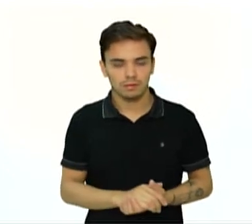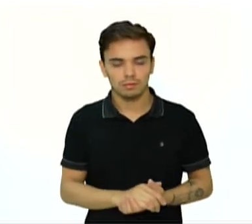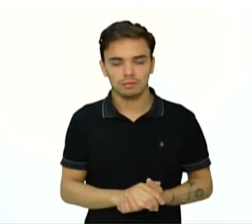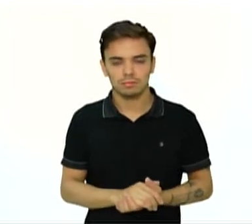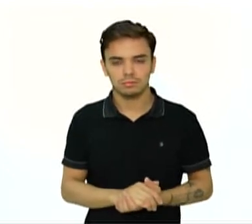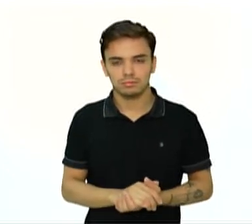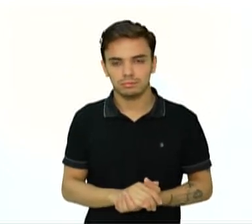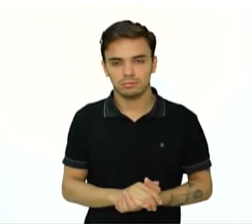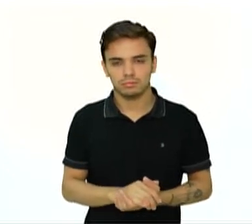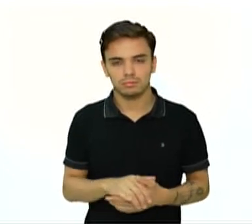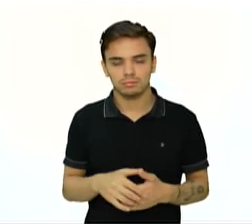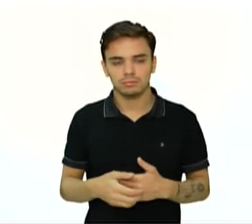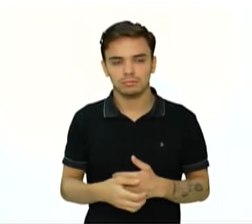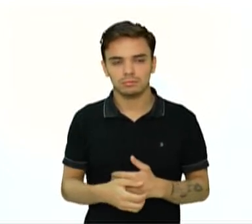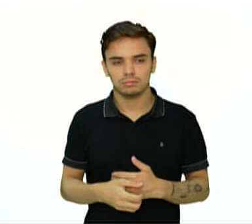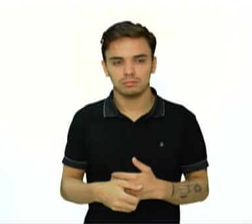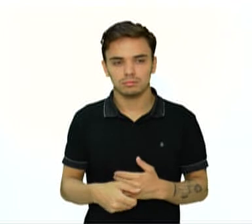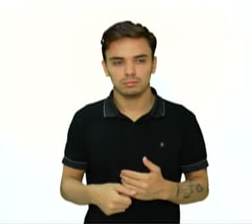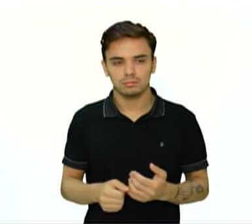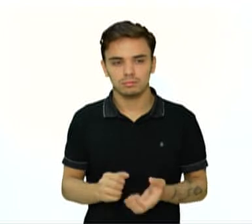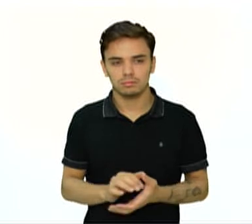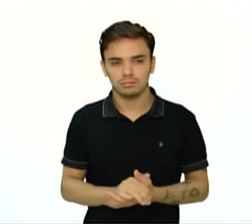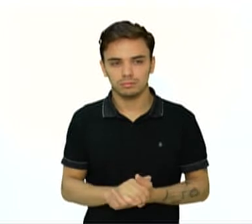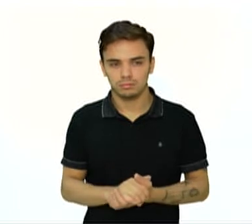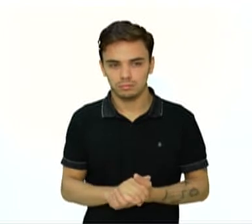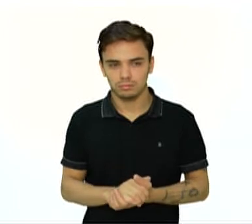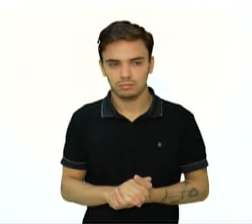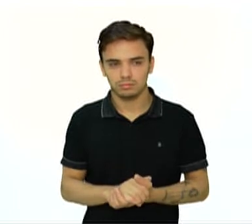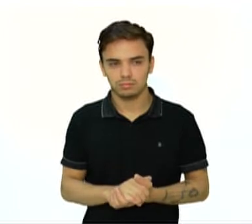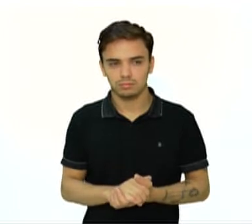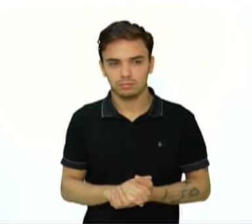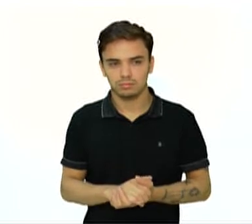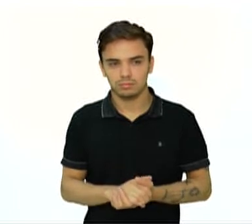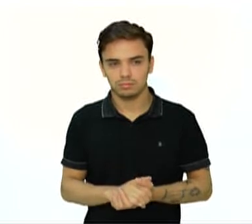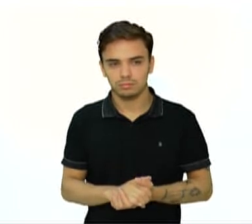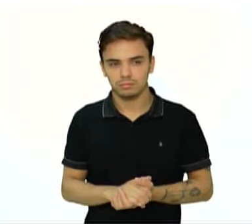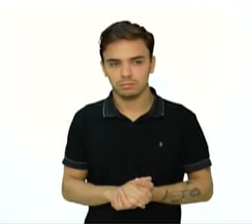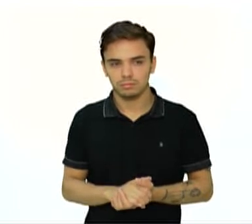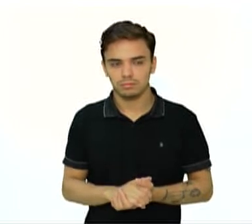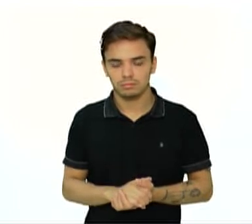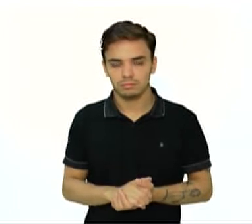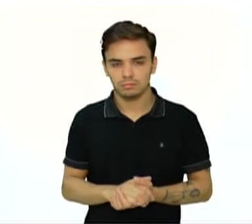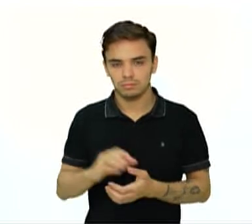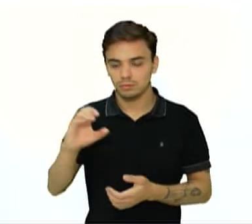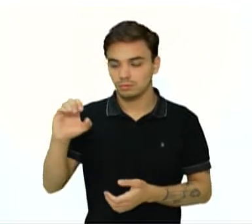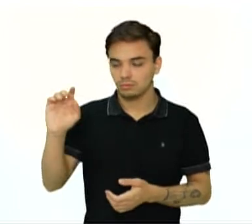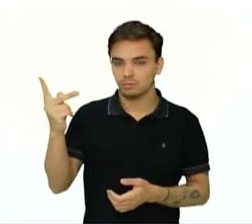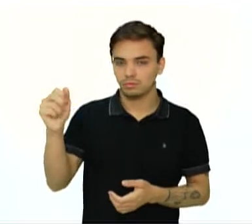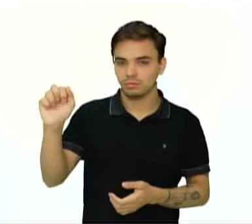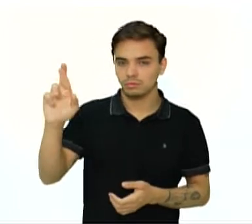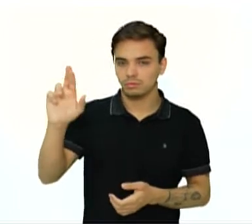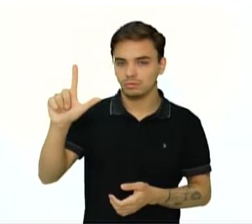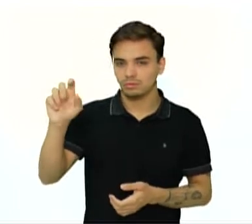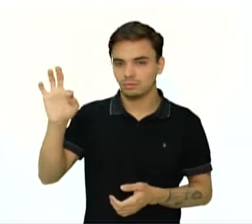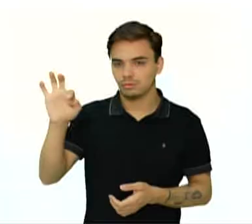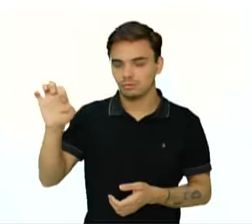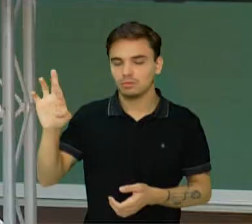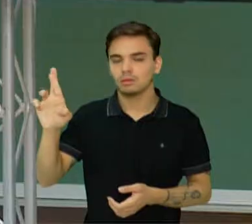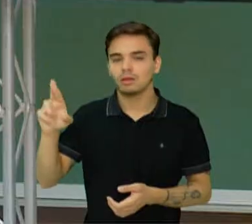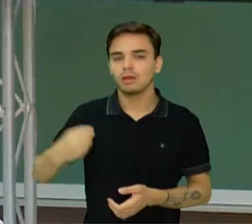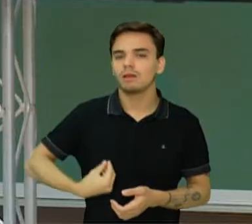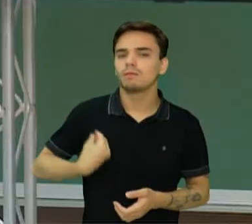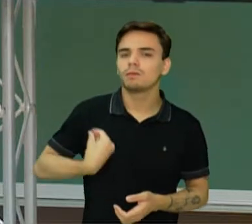the Victorian era, made several social criticism. Charlotte Bronte, que viveu na era